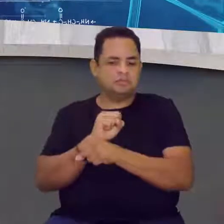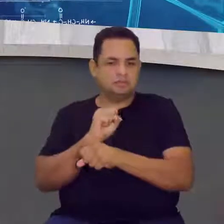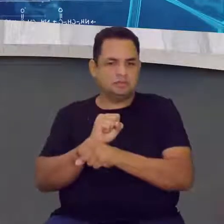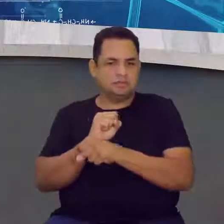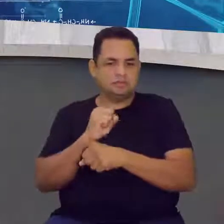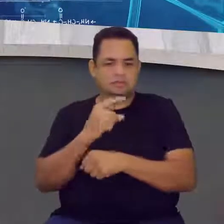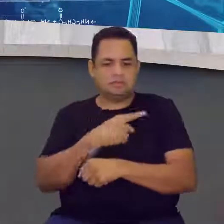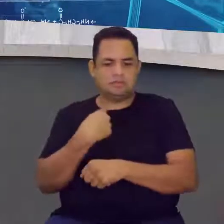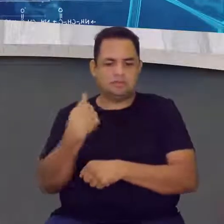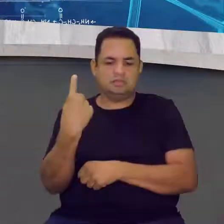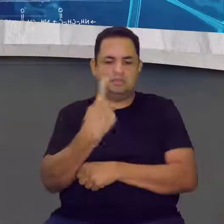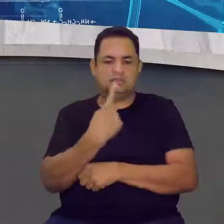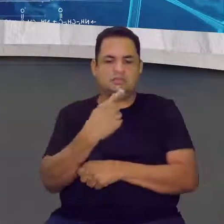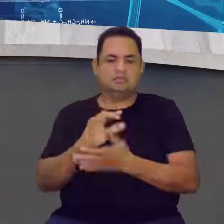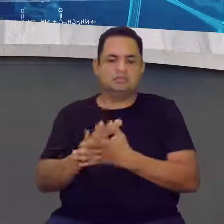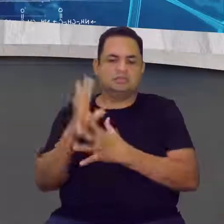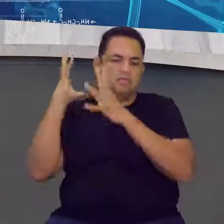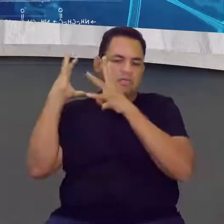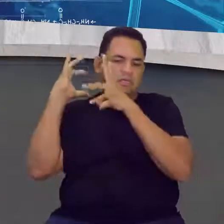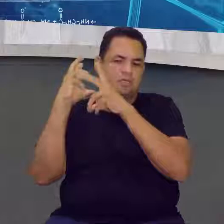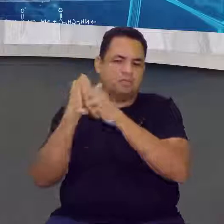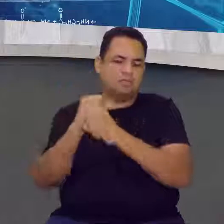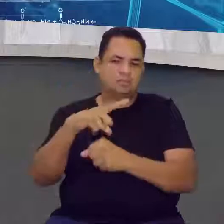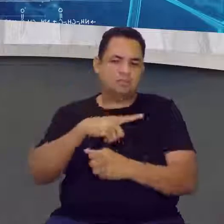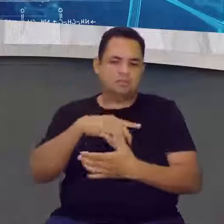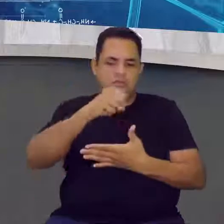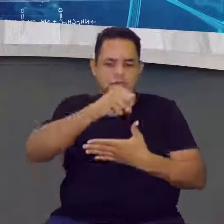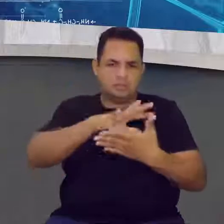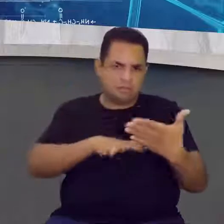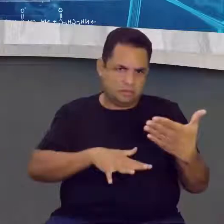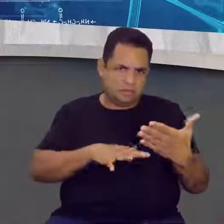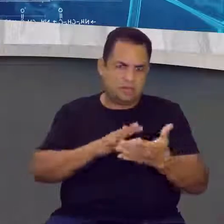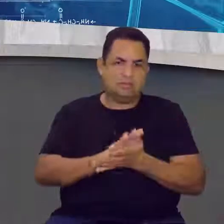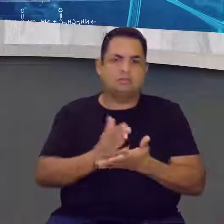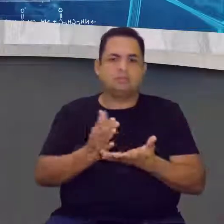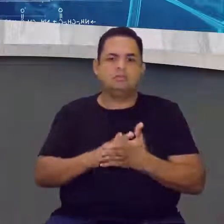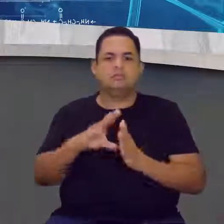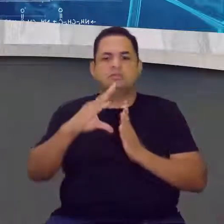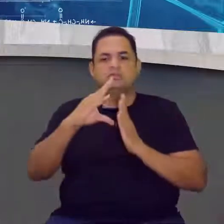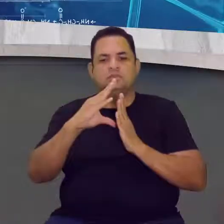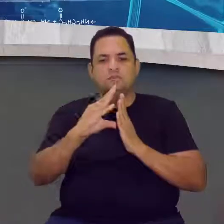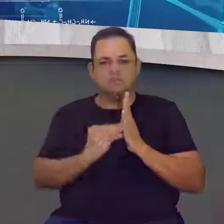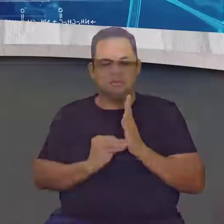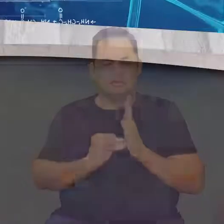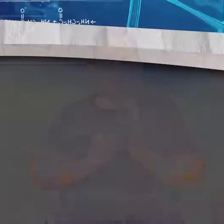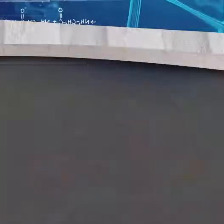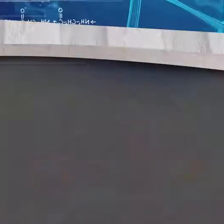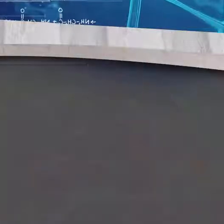nossa revisão, porque tem atividade sobre esses conteúdos.